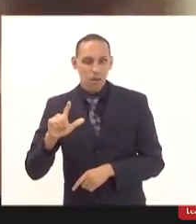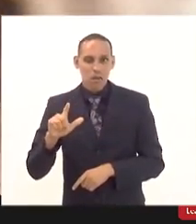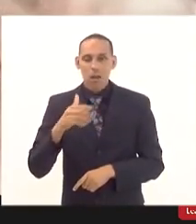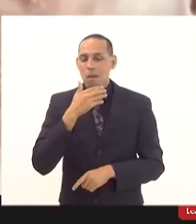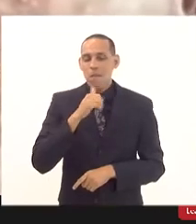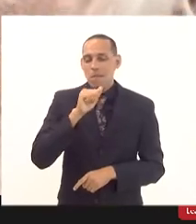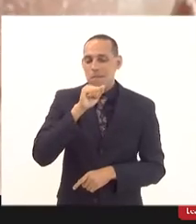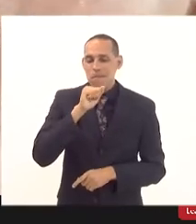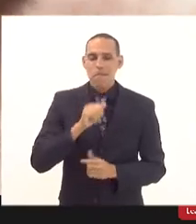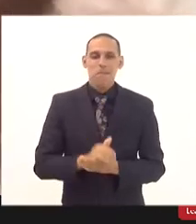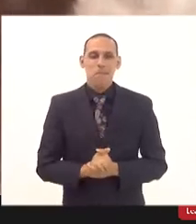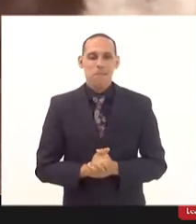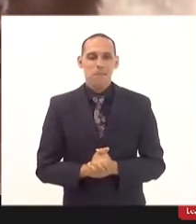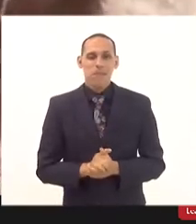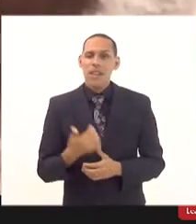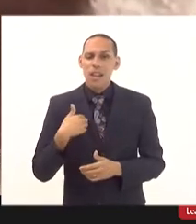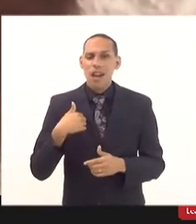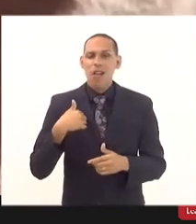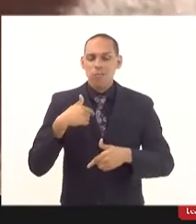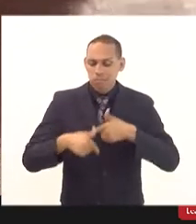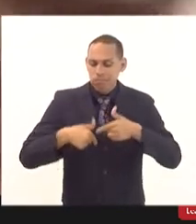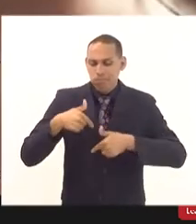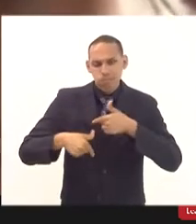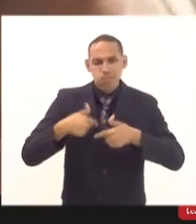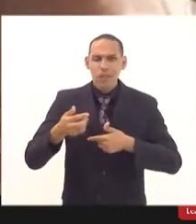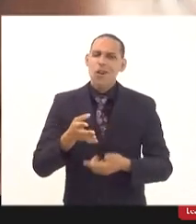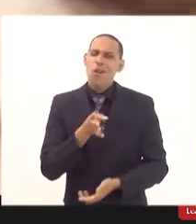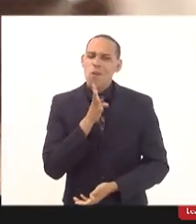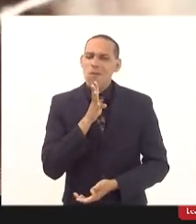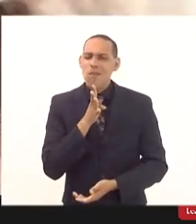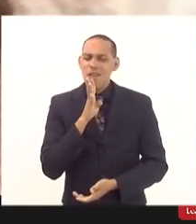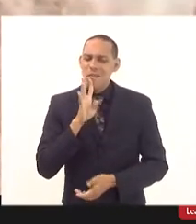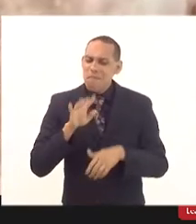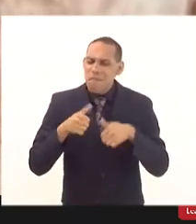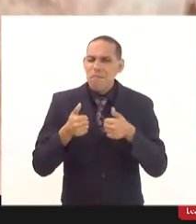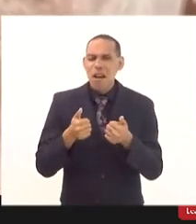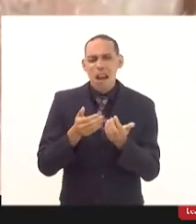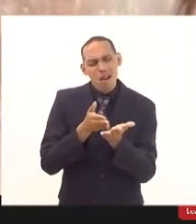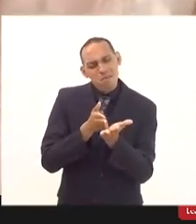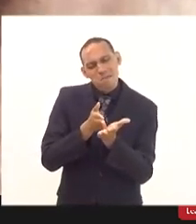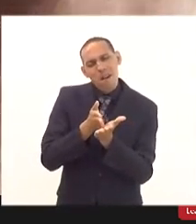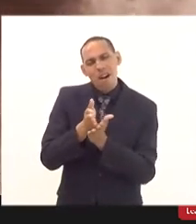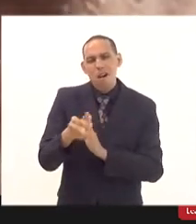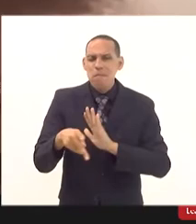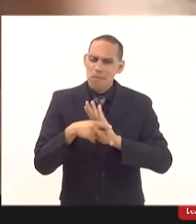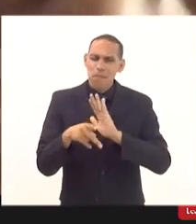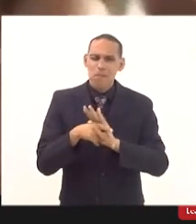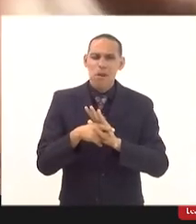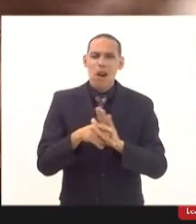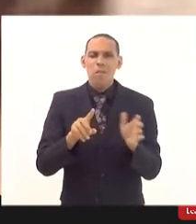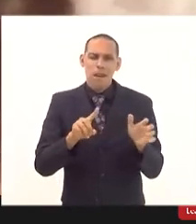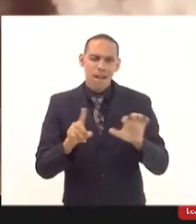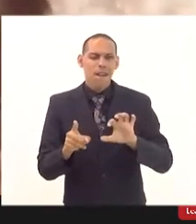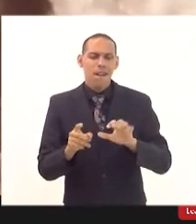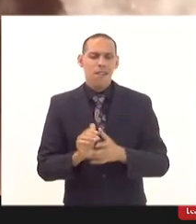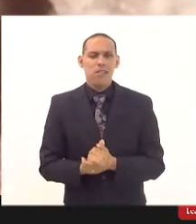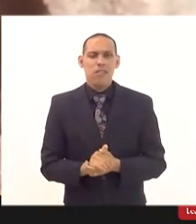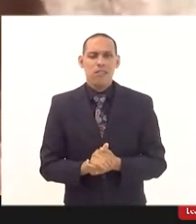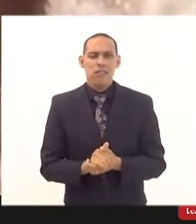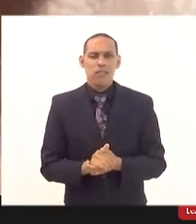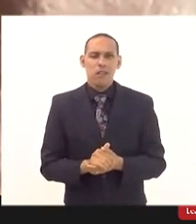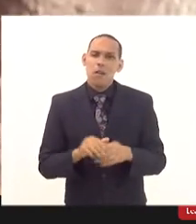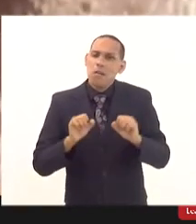eu tenho trabalhado tanto tempo eu tenho obrigação de conhecer perfeitamente bem a trajetória da emissora uma trajetória que graficamente